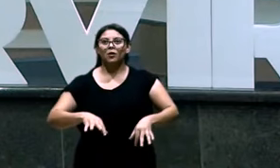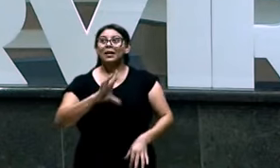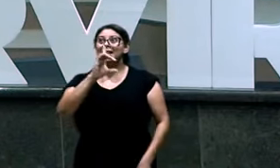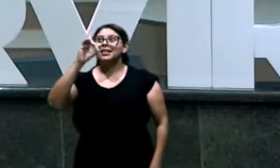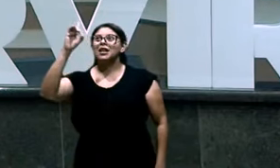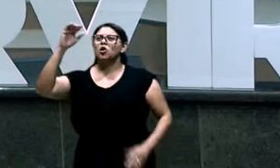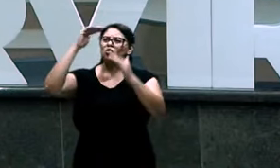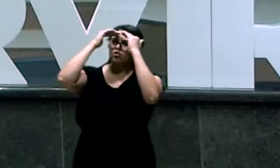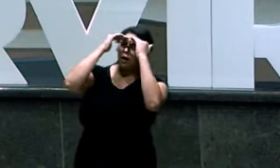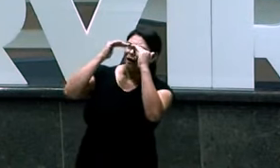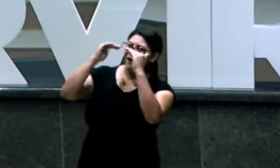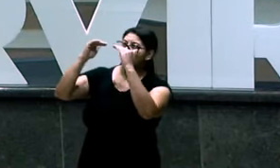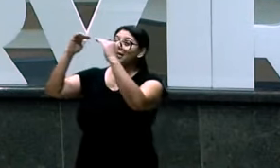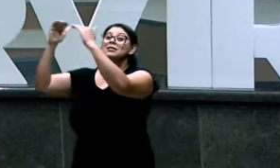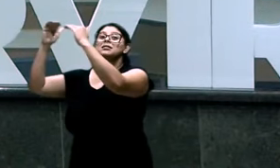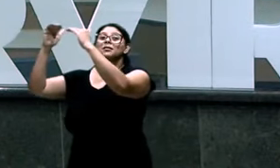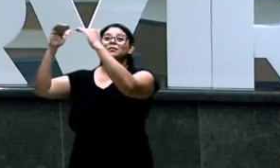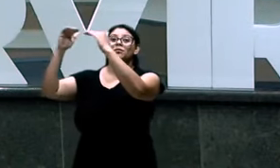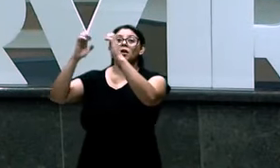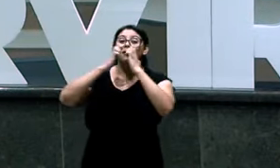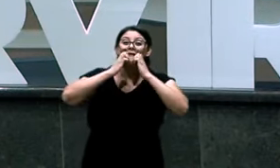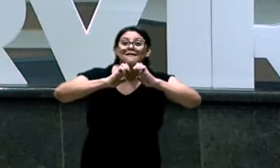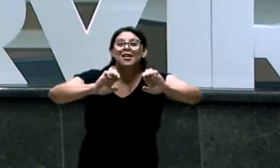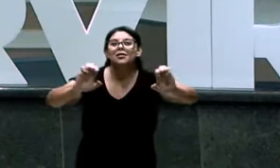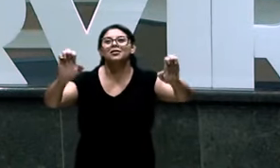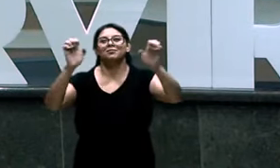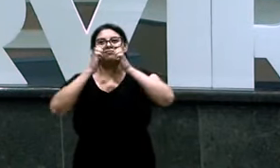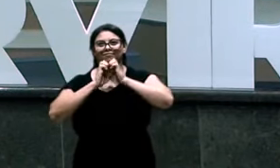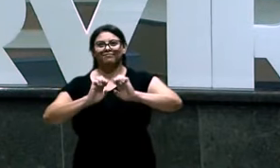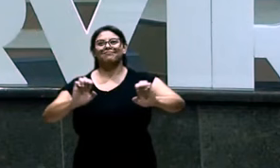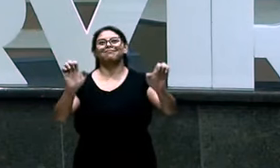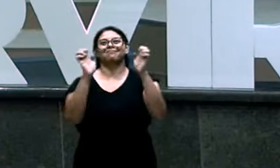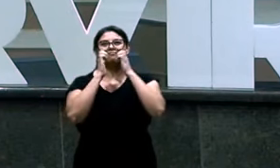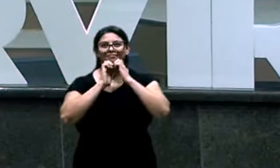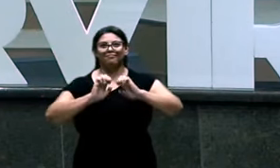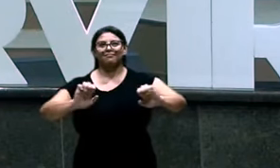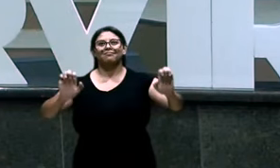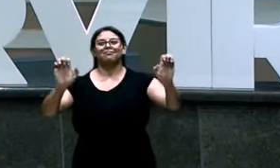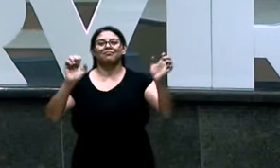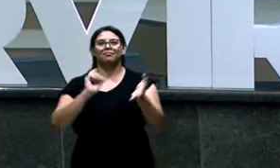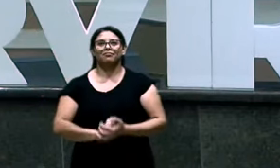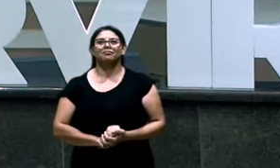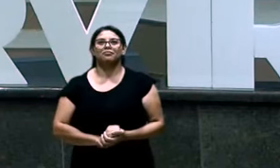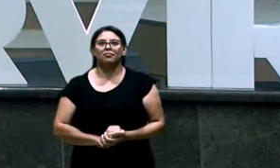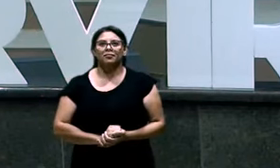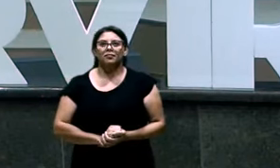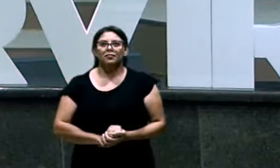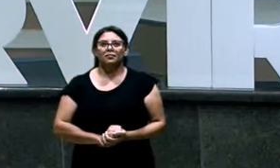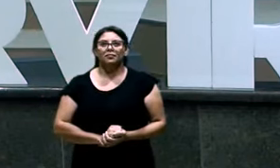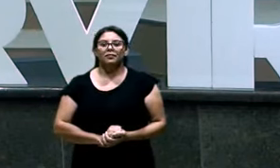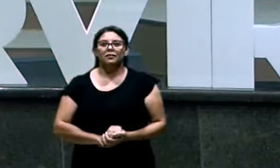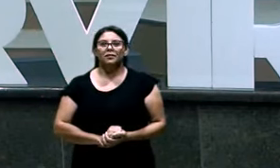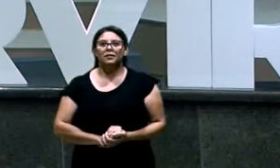O culto na Judéia estava cheio, assim, porque onde os fornos estão acesos e